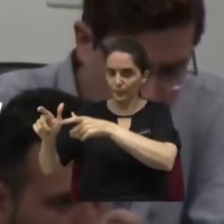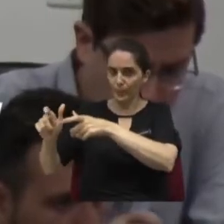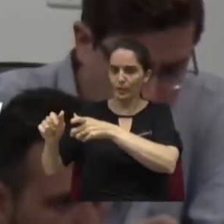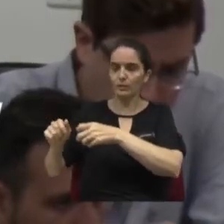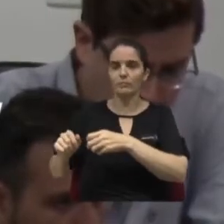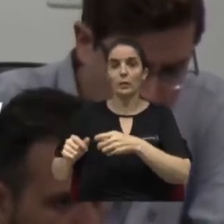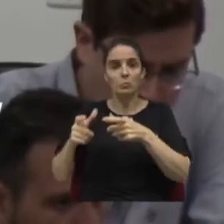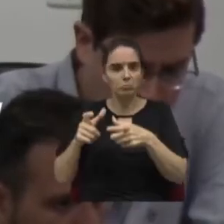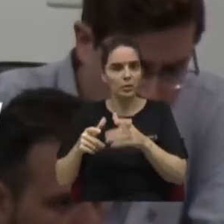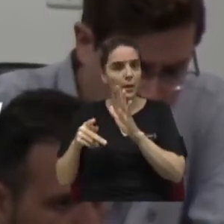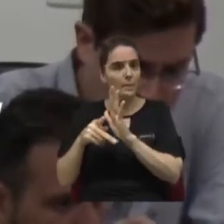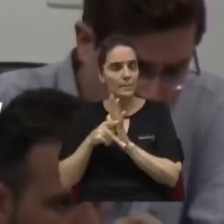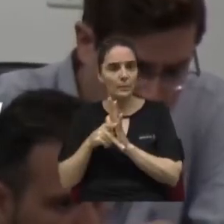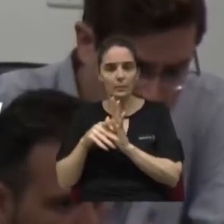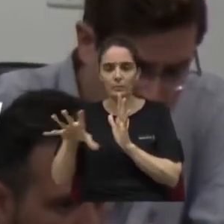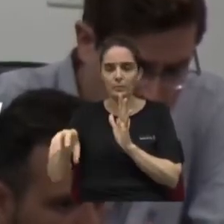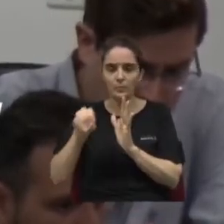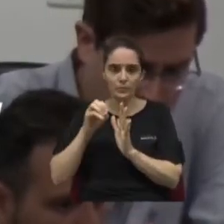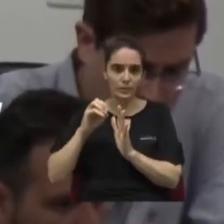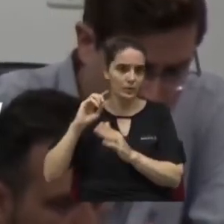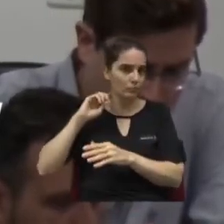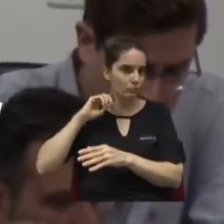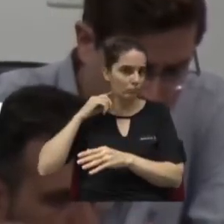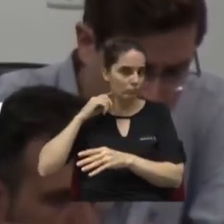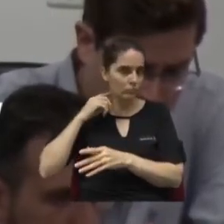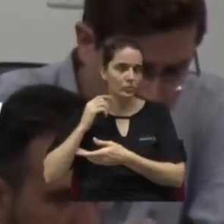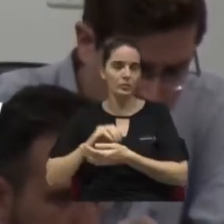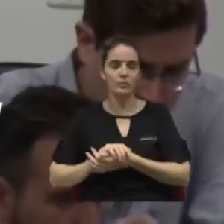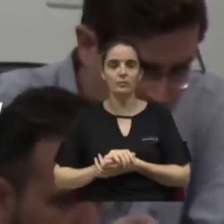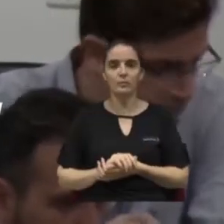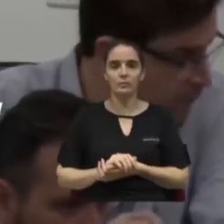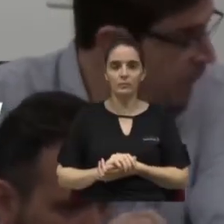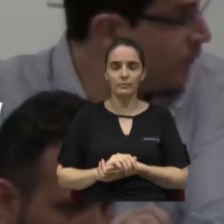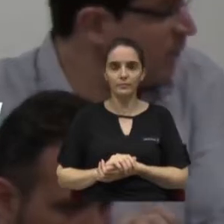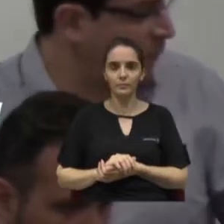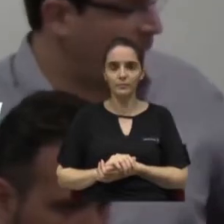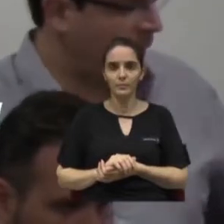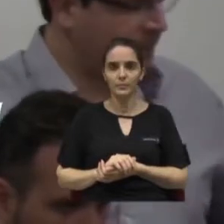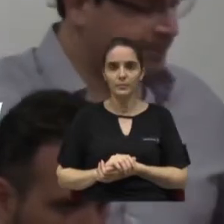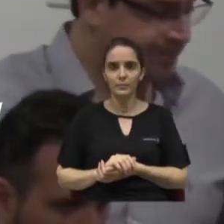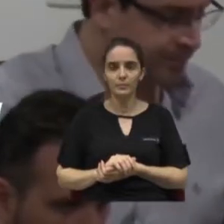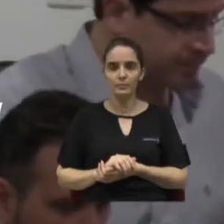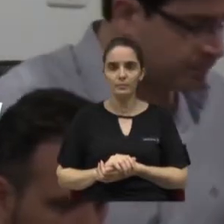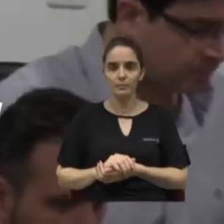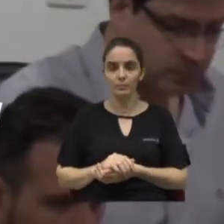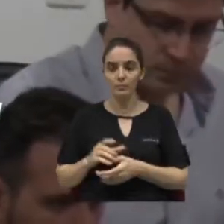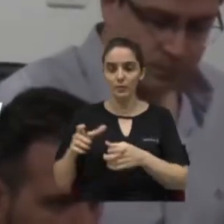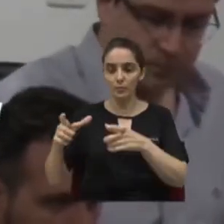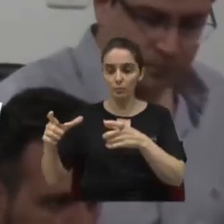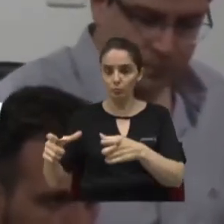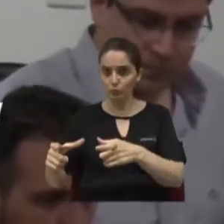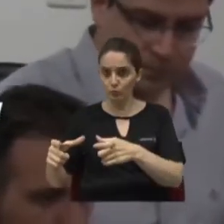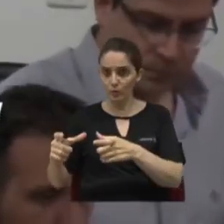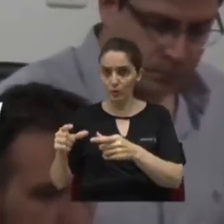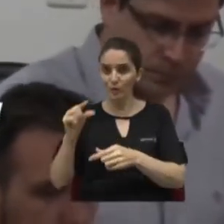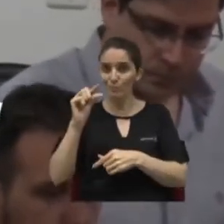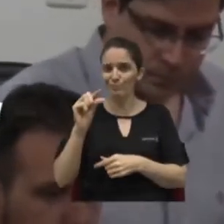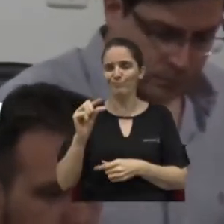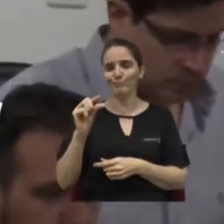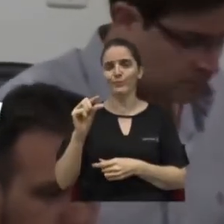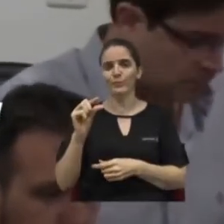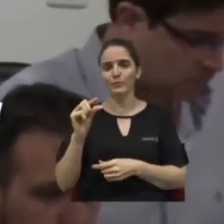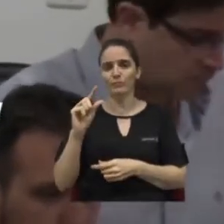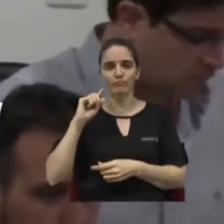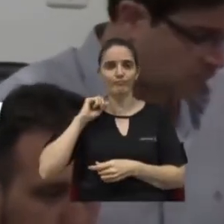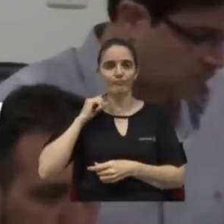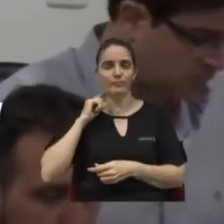lixo e a extensão da área rural é muito grande e os pontos são poucos. Então, estive conversando